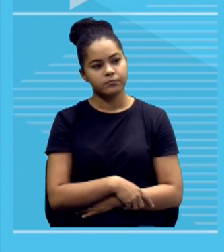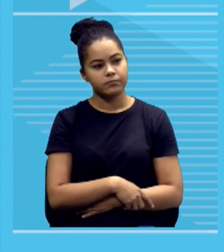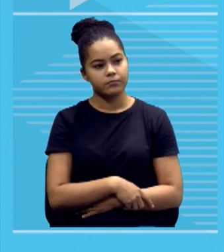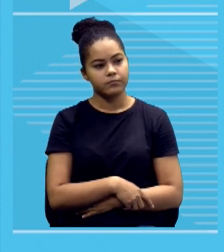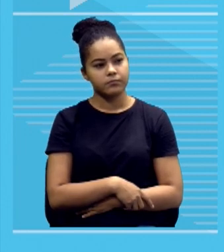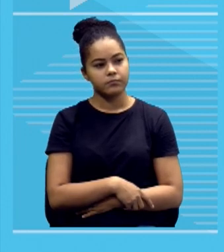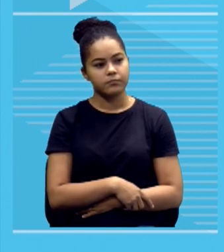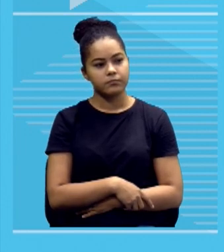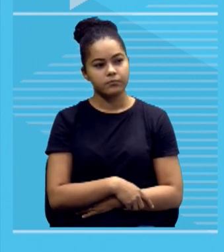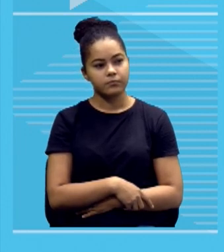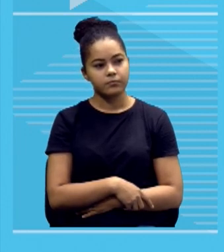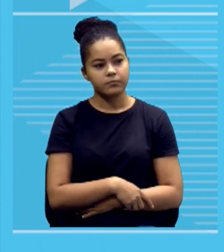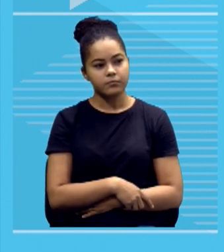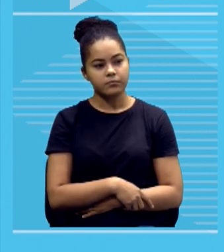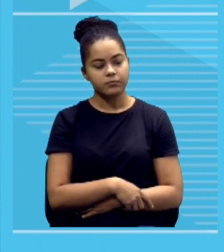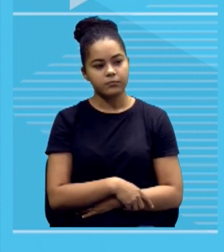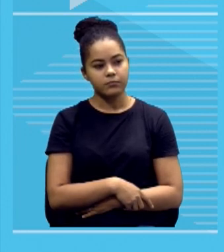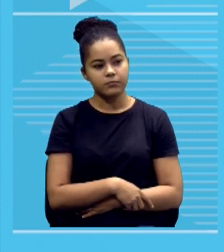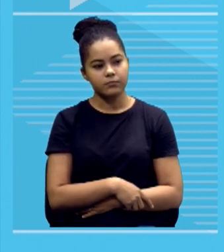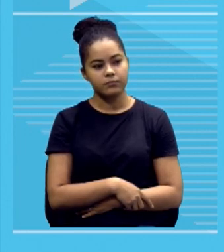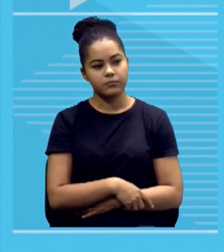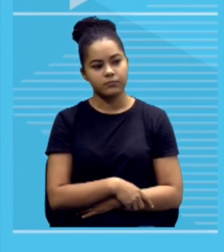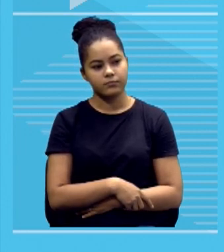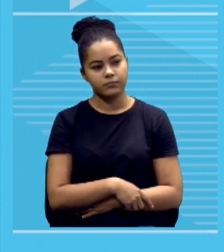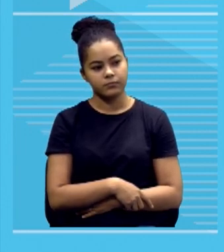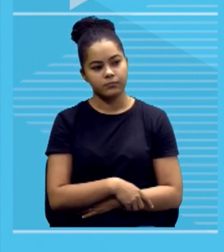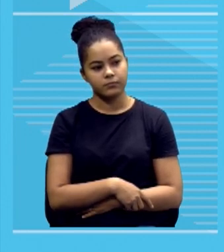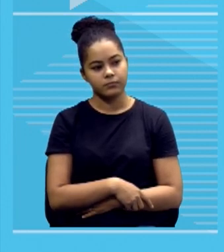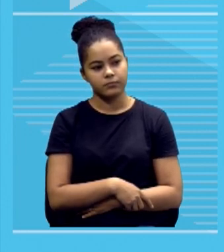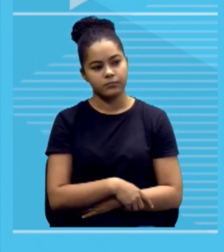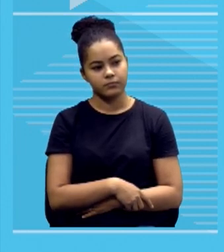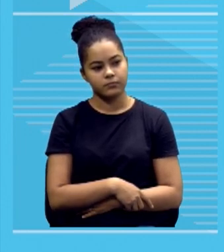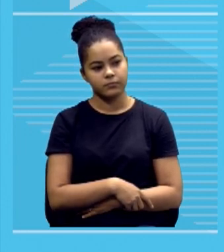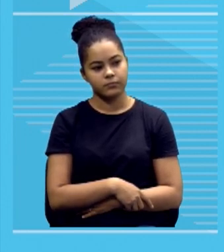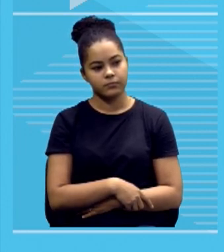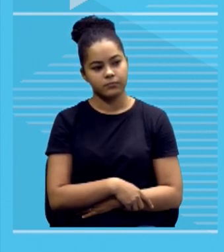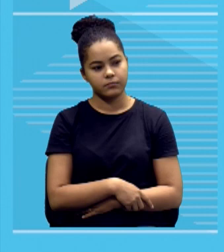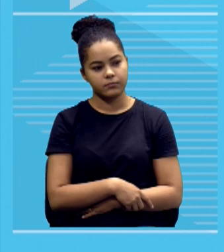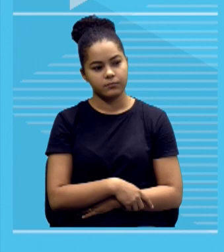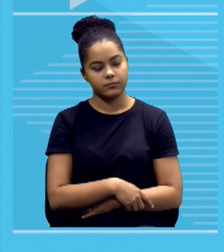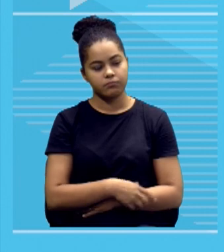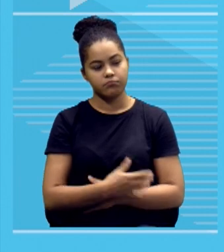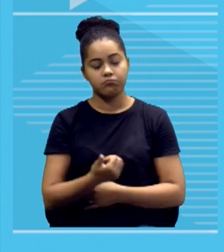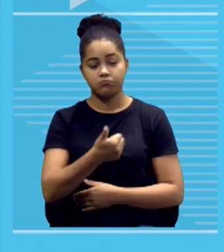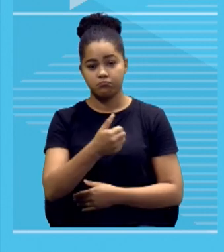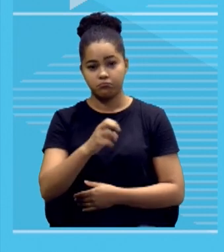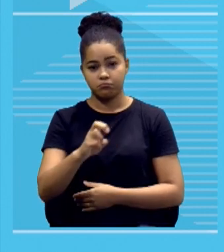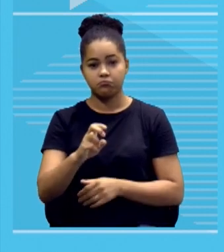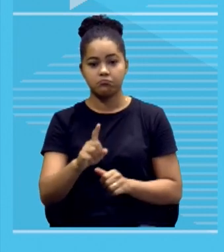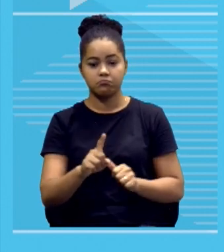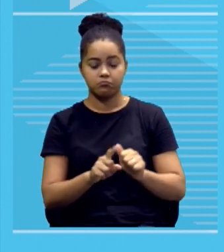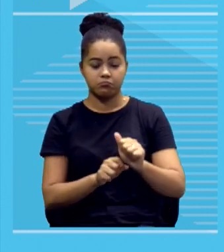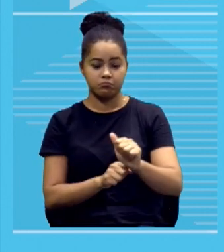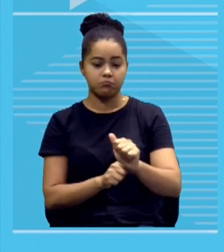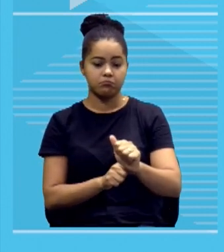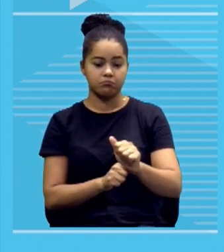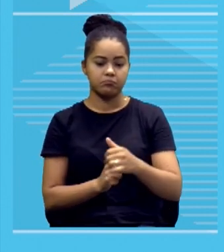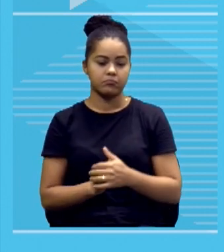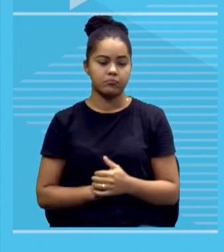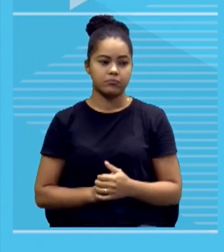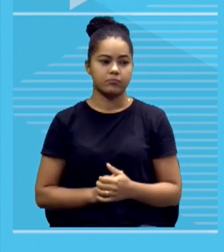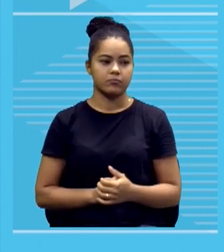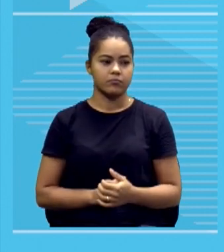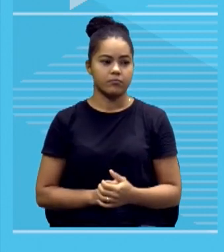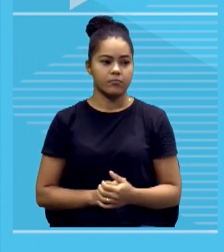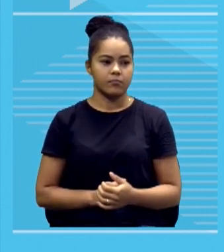corrente de curto-circuito, daria um total de 15 amperes.